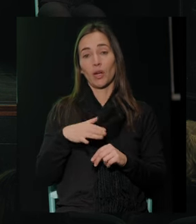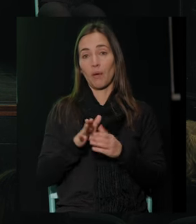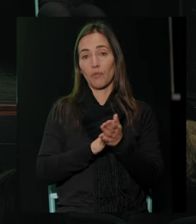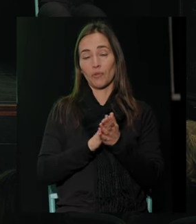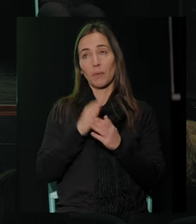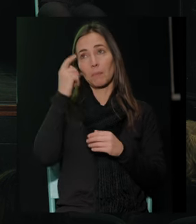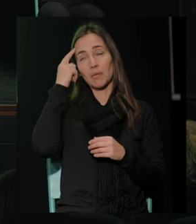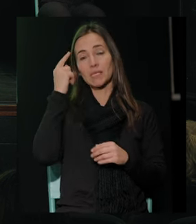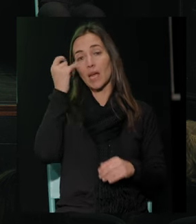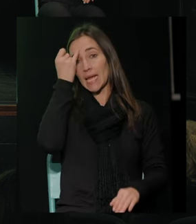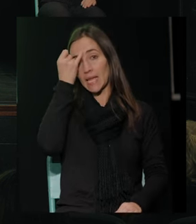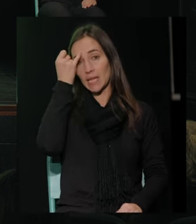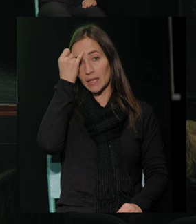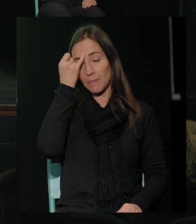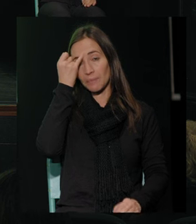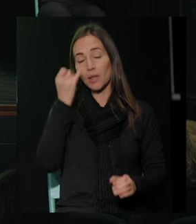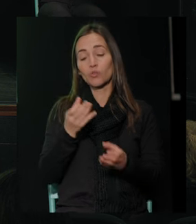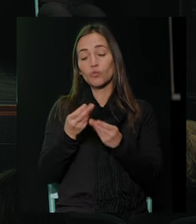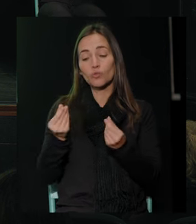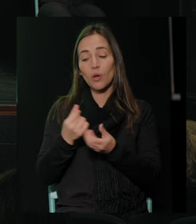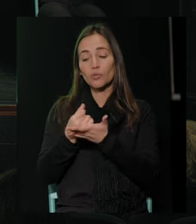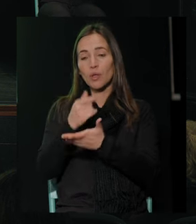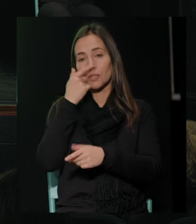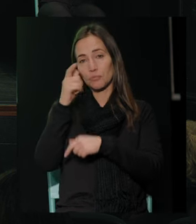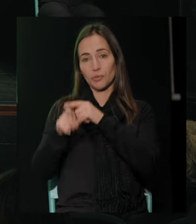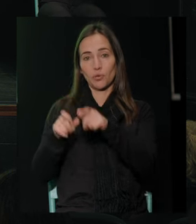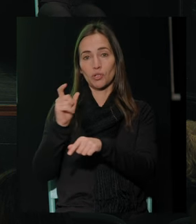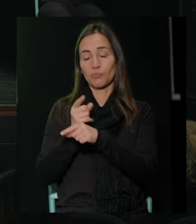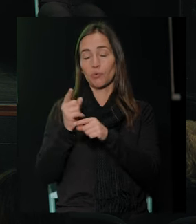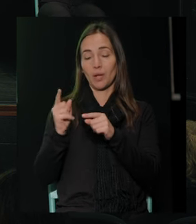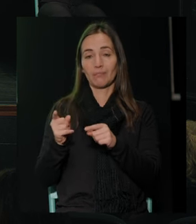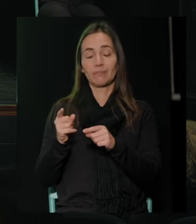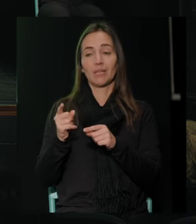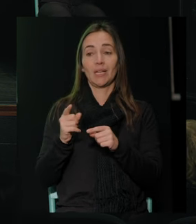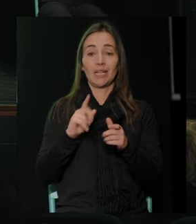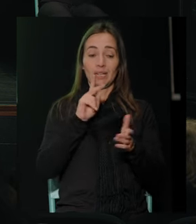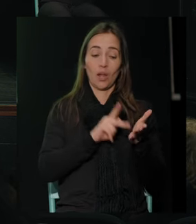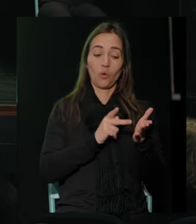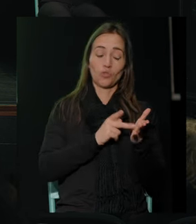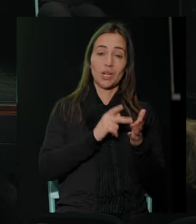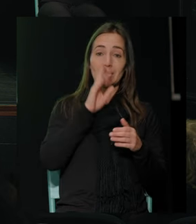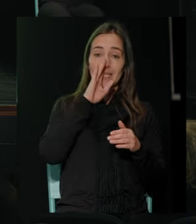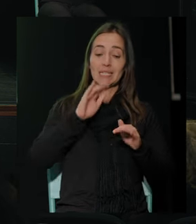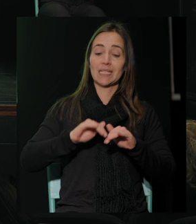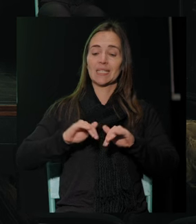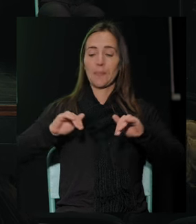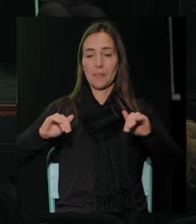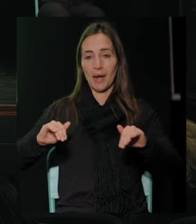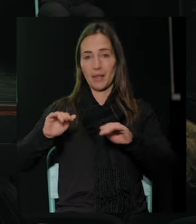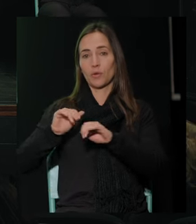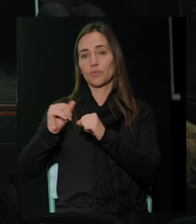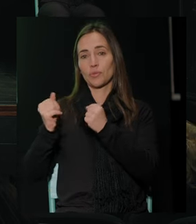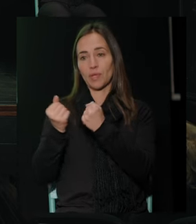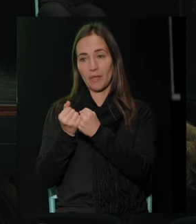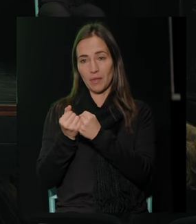da Índia, soluções sociais. Porque a tecnologia, se for separada daquilo que é a